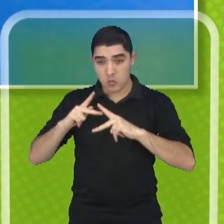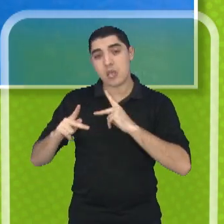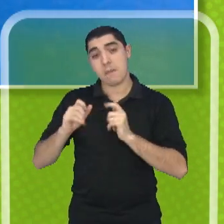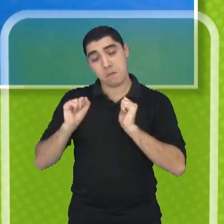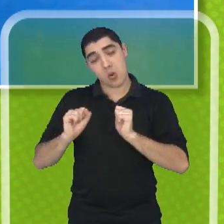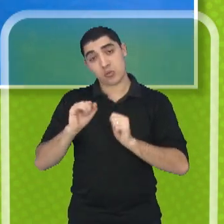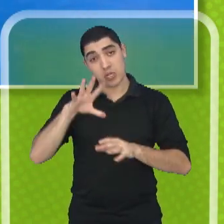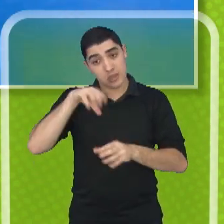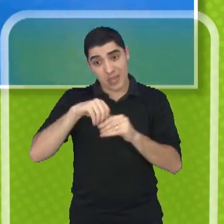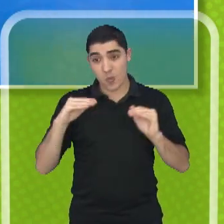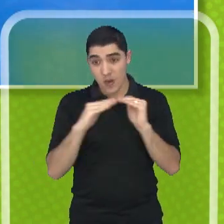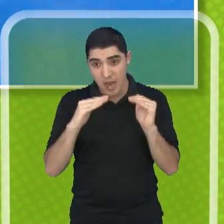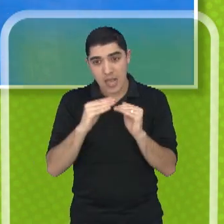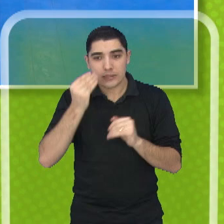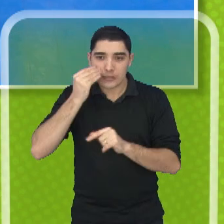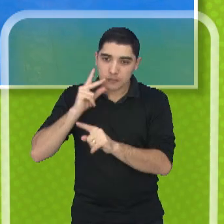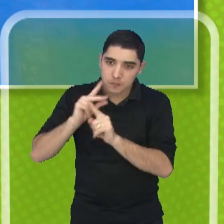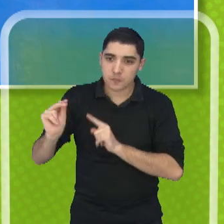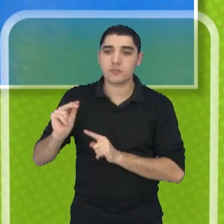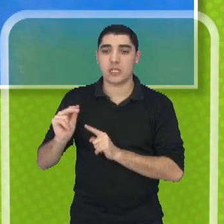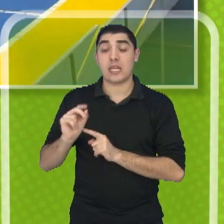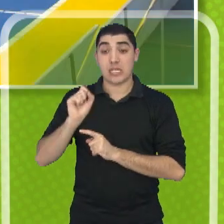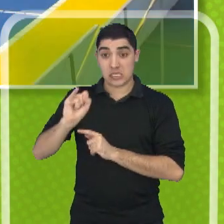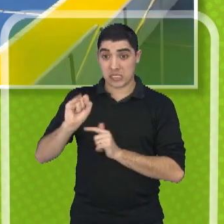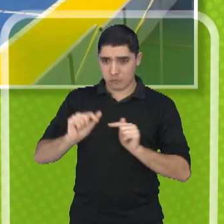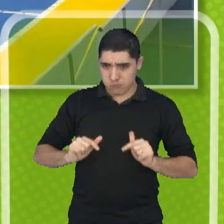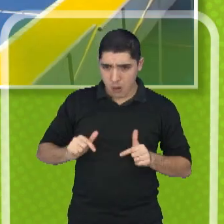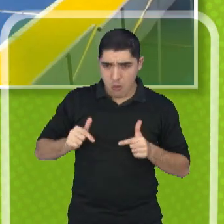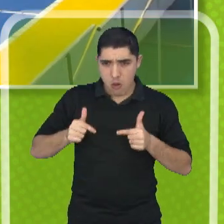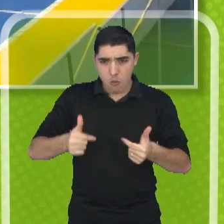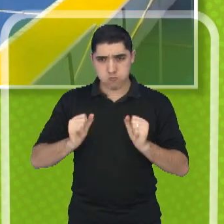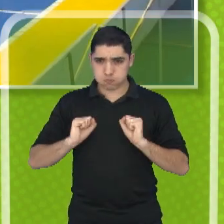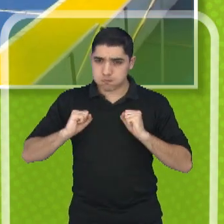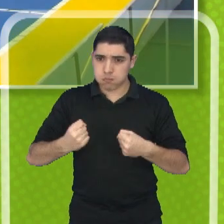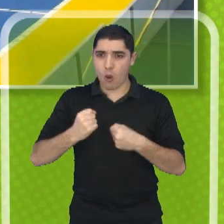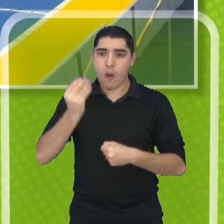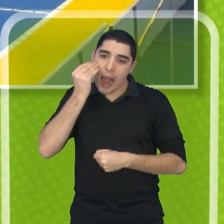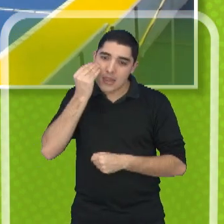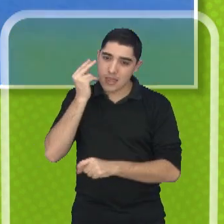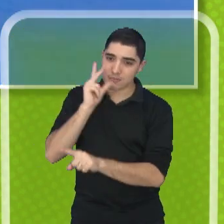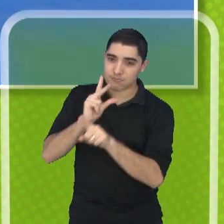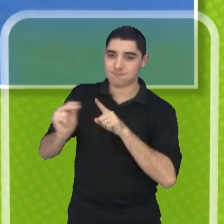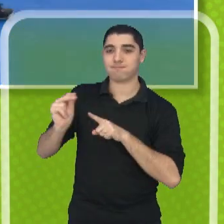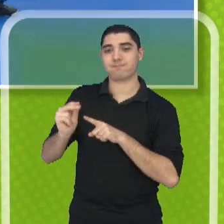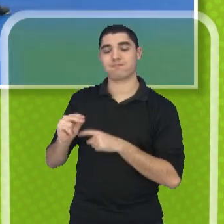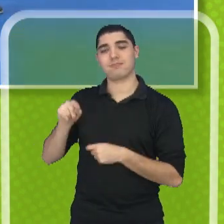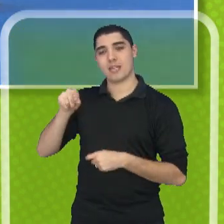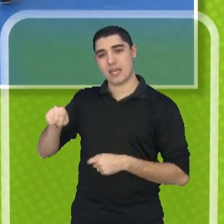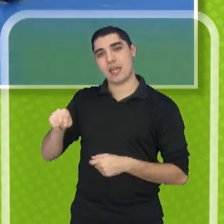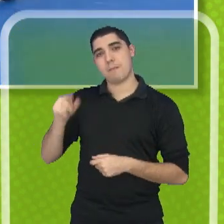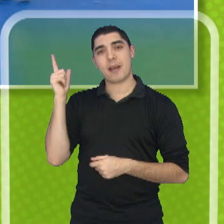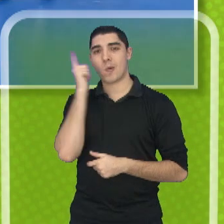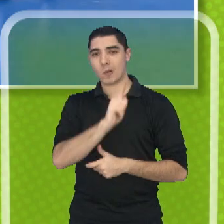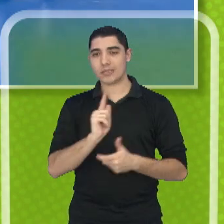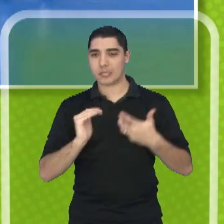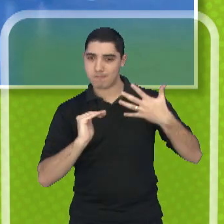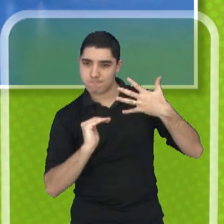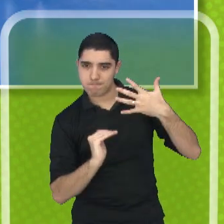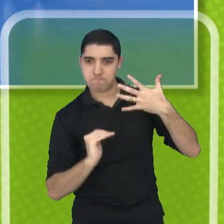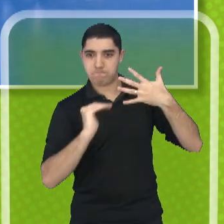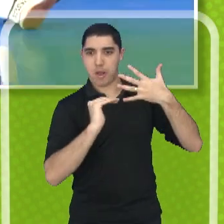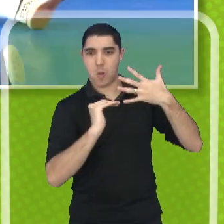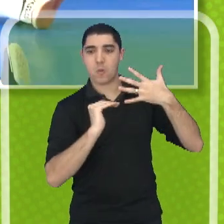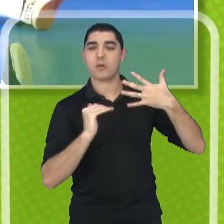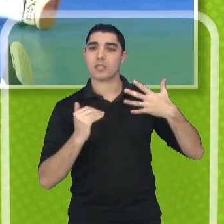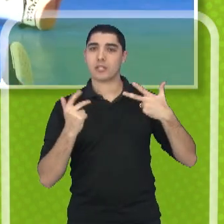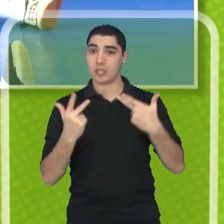casa e daí se lançar um pouquinho mais, né, e conseguir essa vitória aí para igualar na tabela